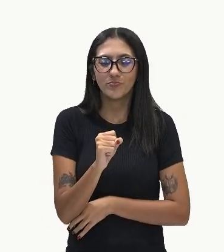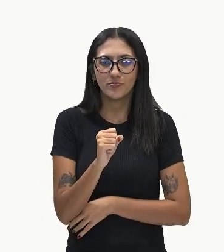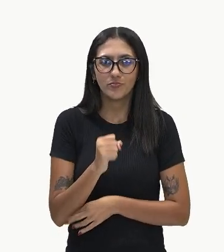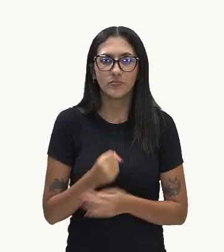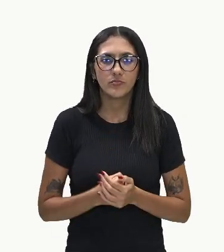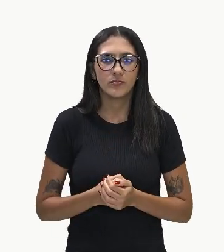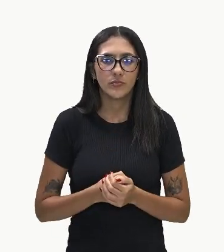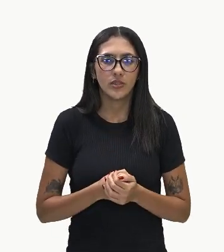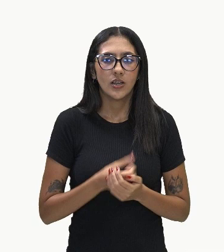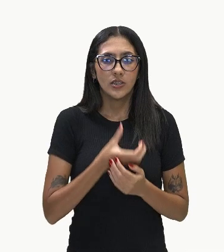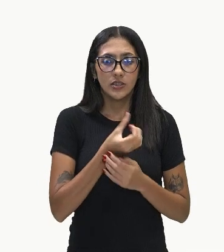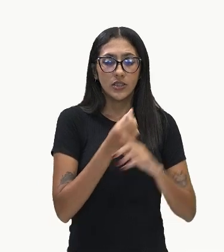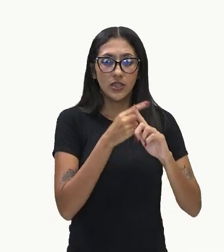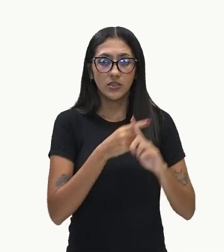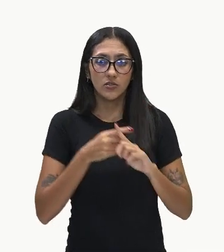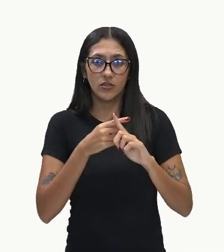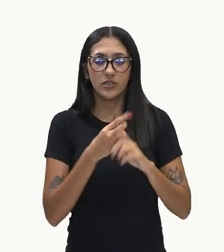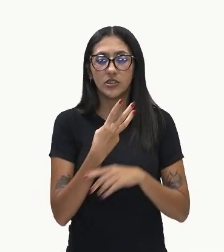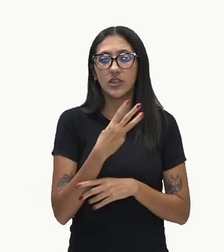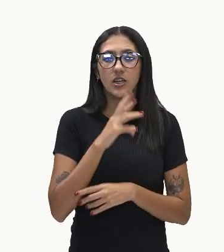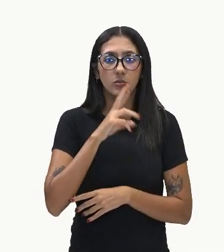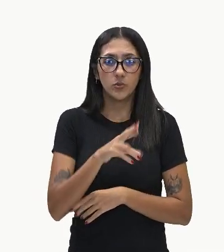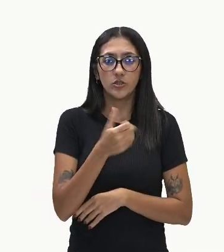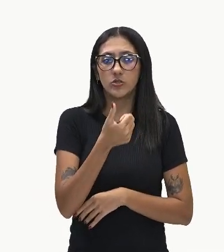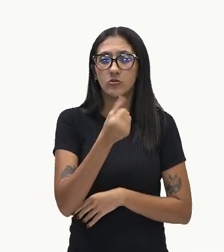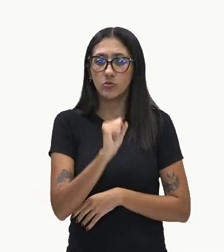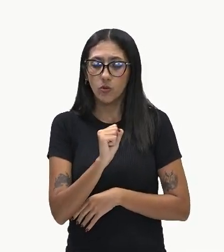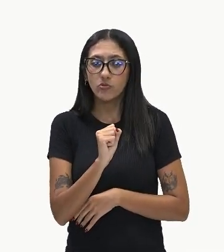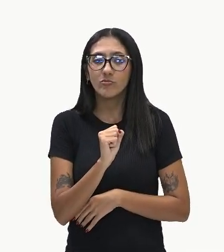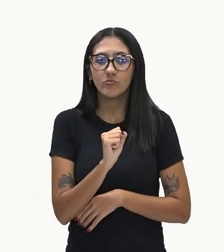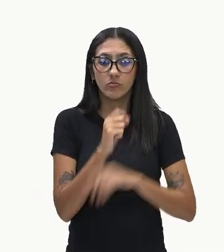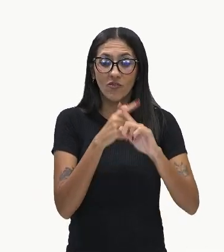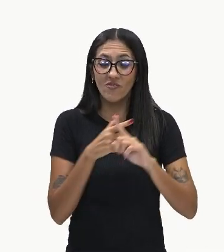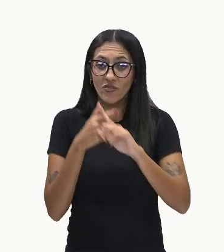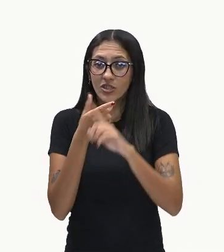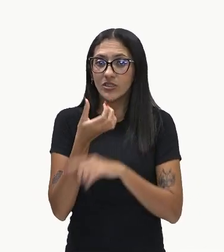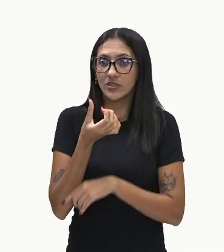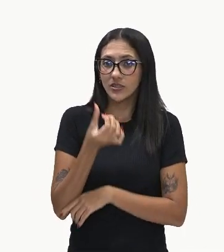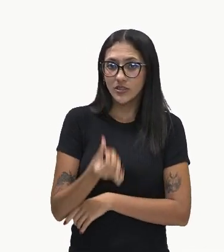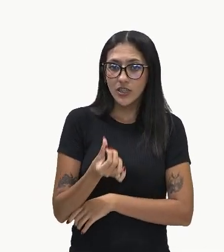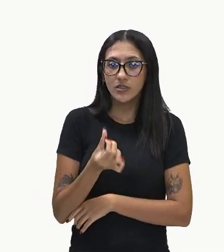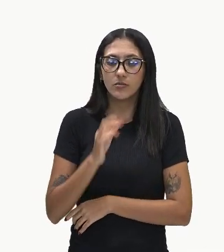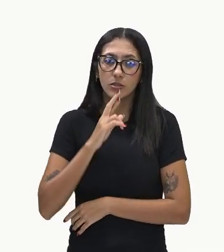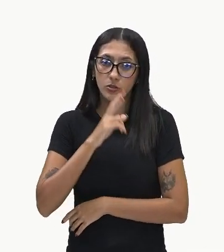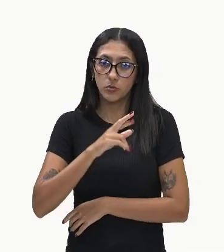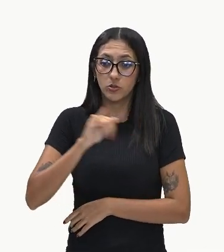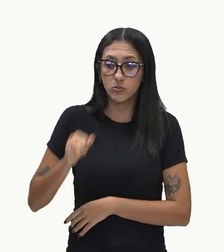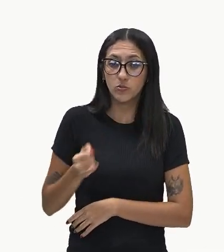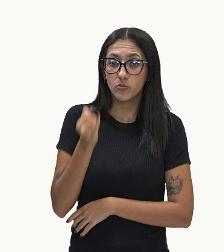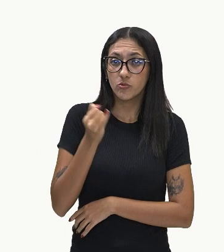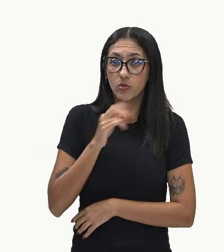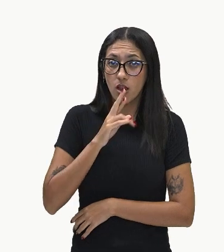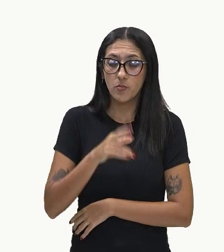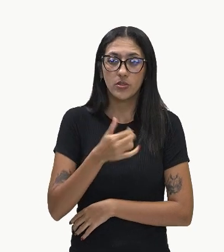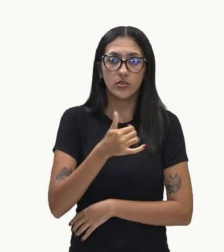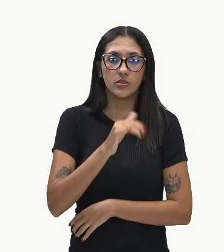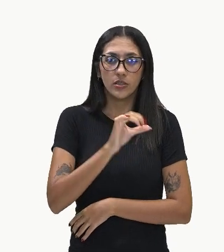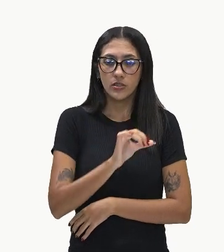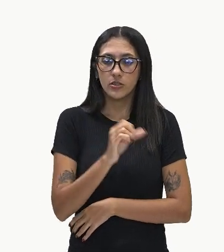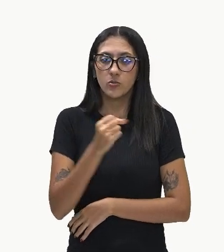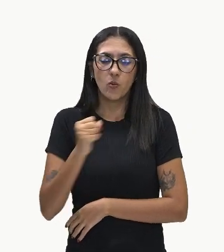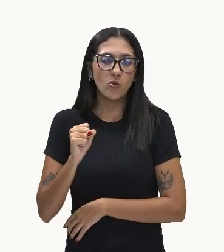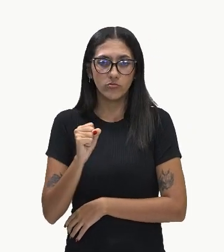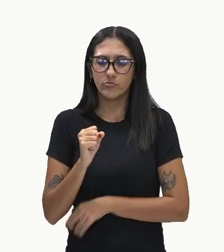vezes 6 é 18. E 18 vezes 6 é 108. O resultado vai dar o